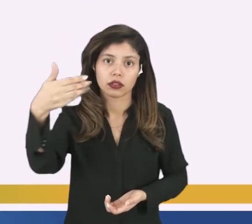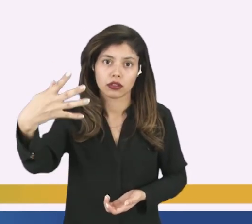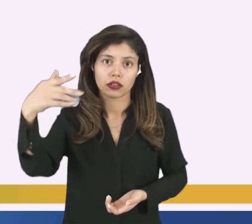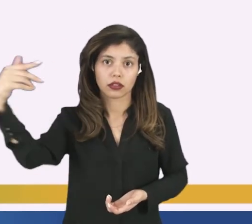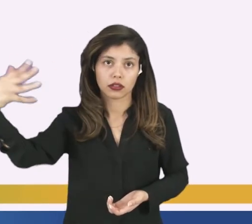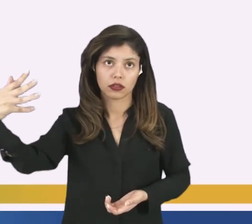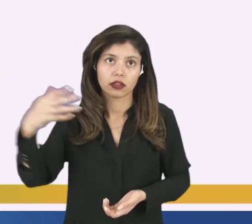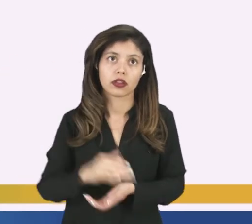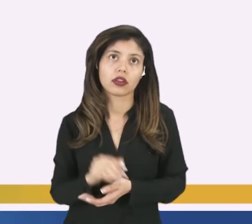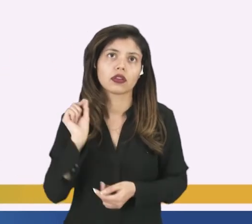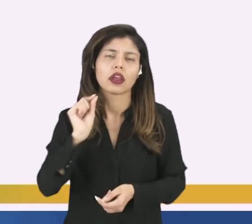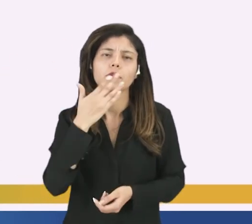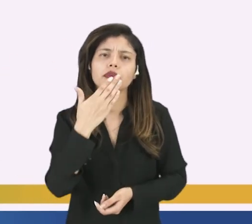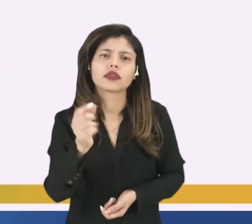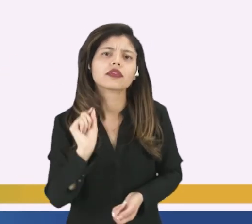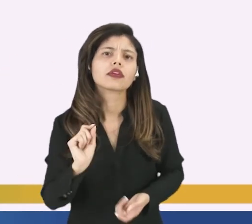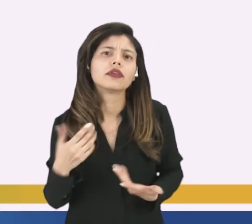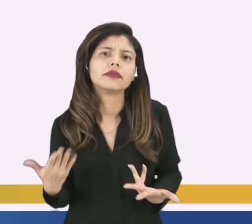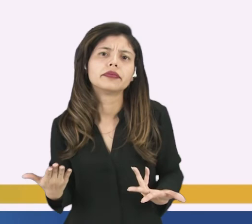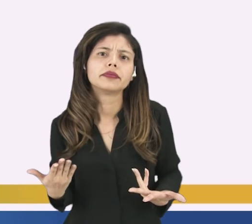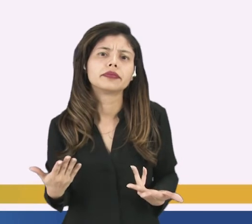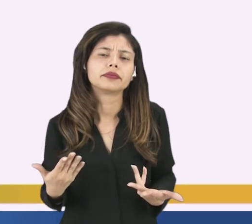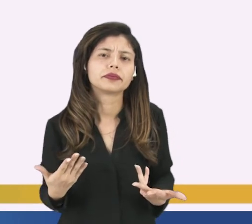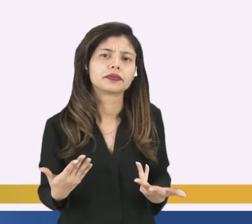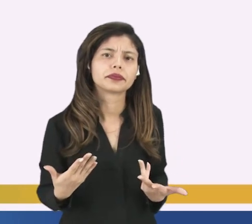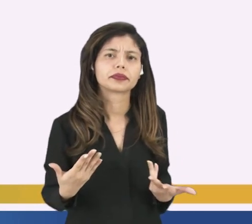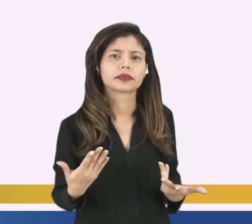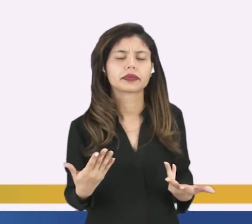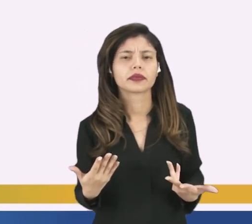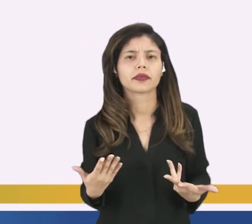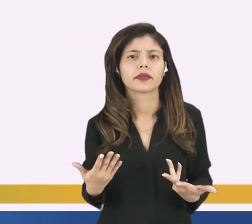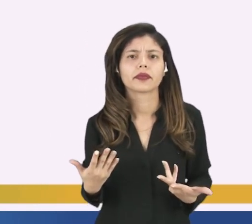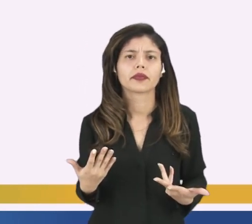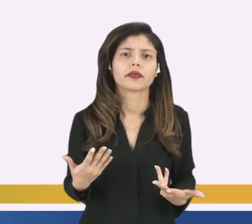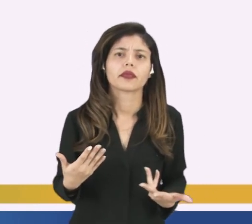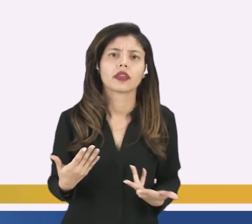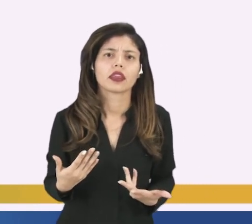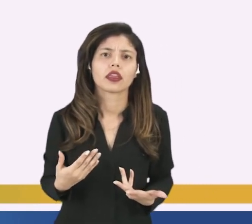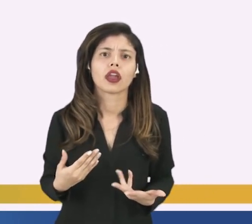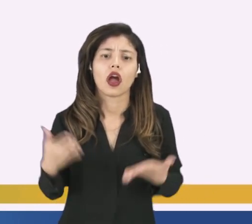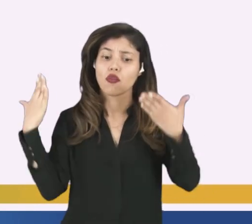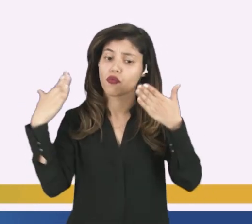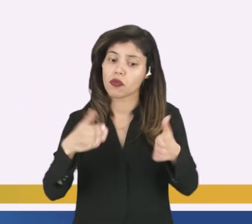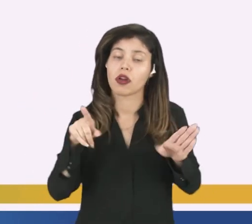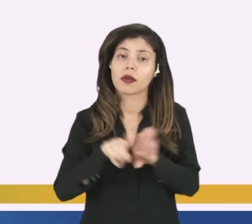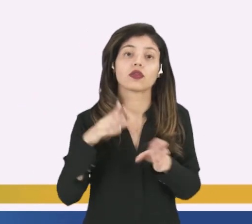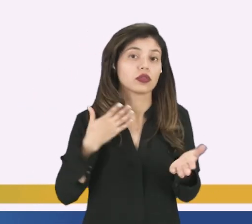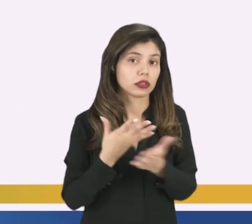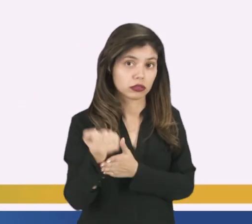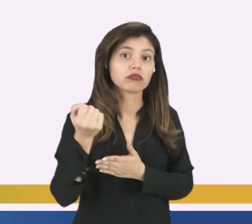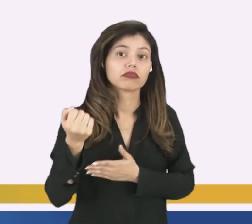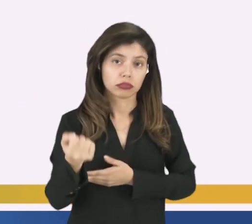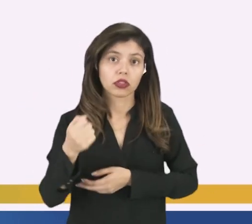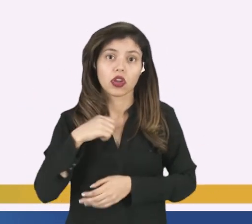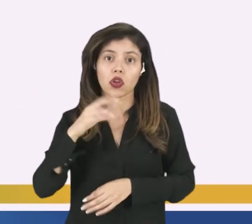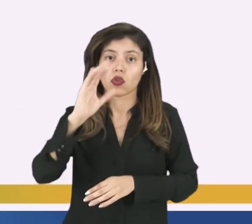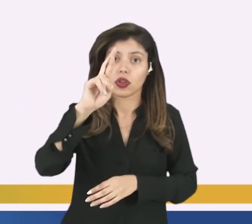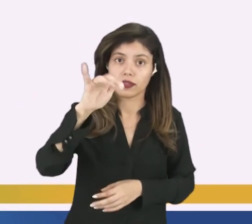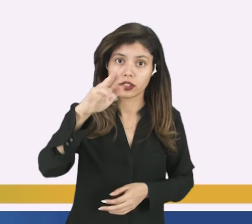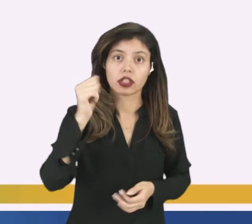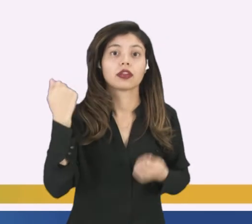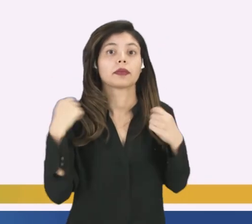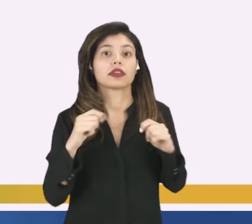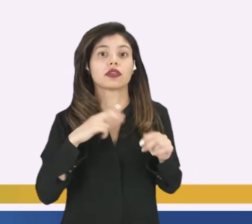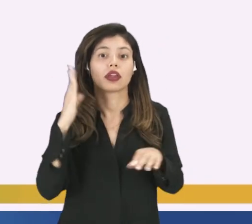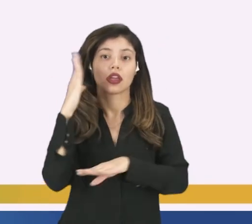16 dividido para 4, que dá 4. O que está pedindo na questão? Tá? Para que o objetivo seja alcançado, o